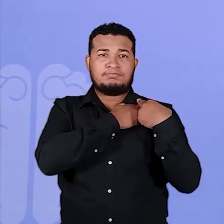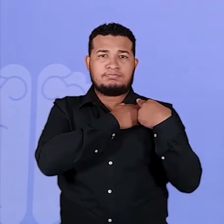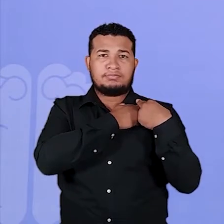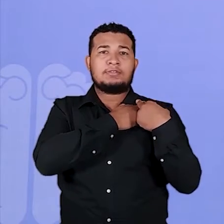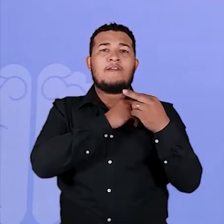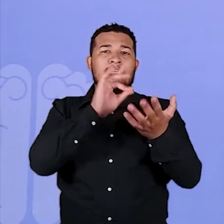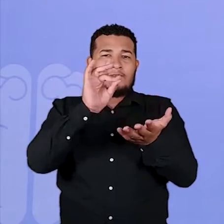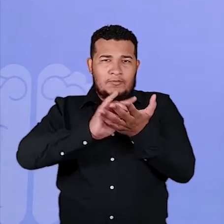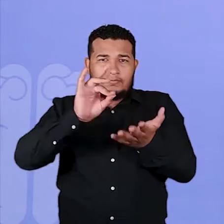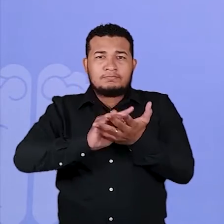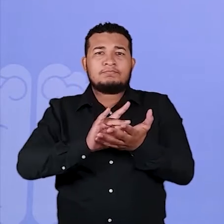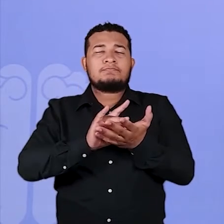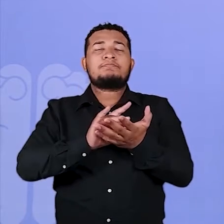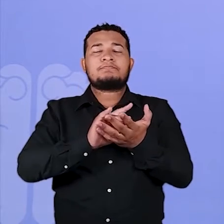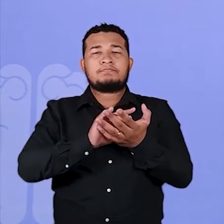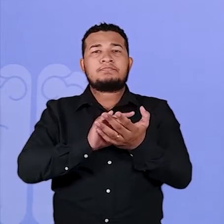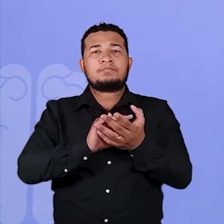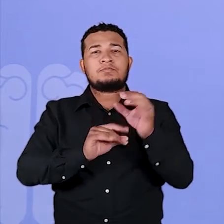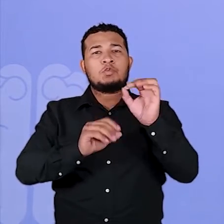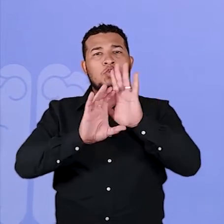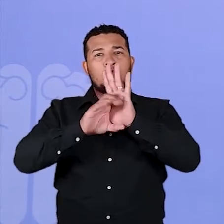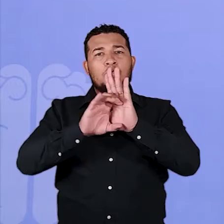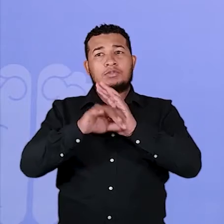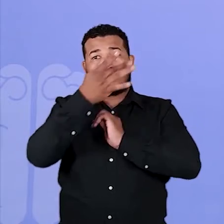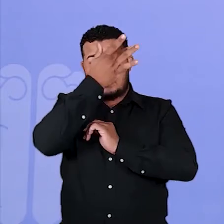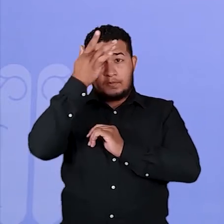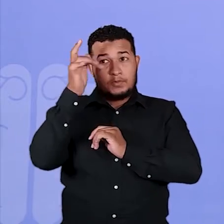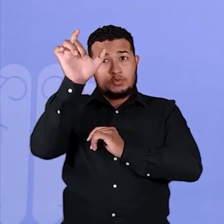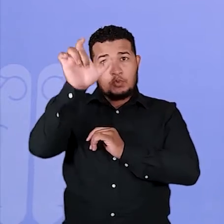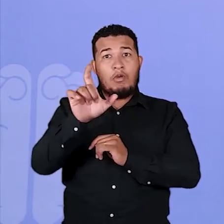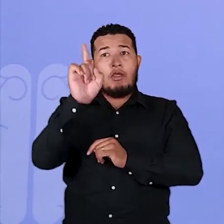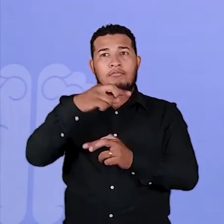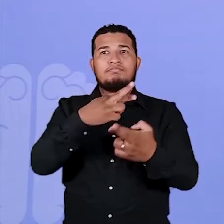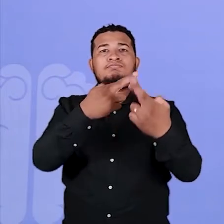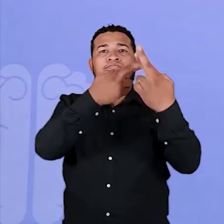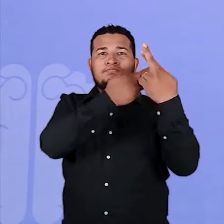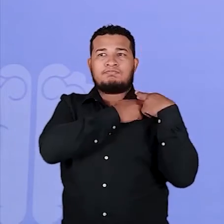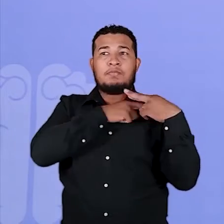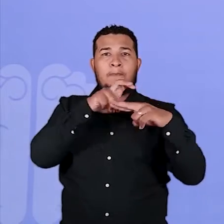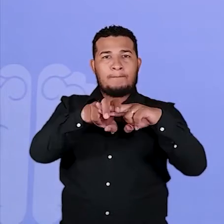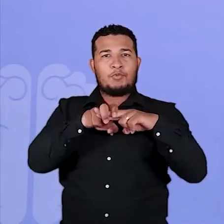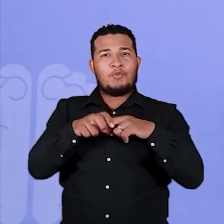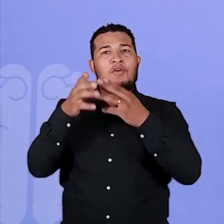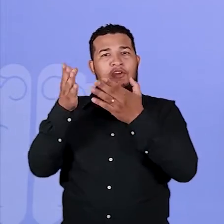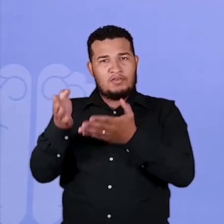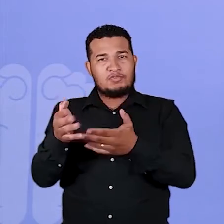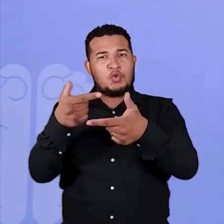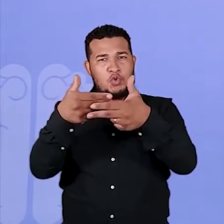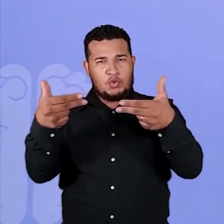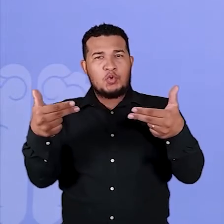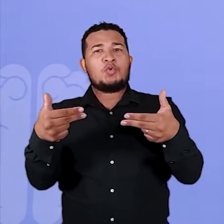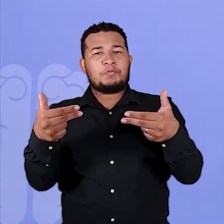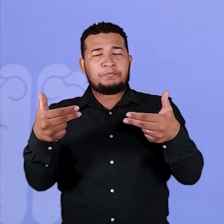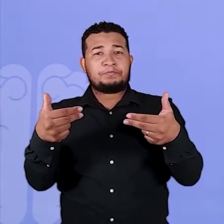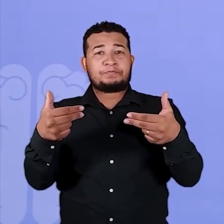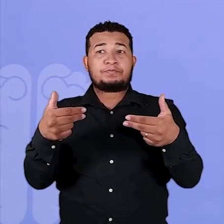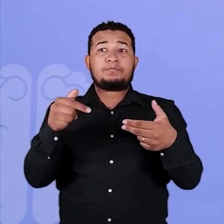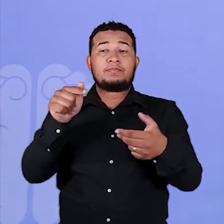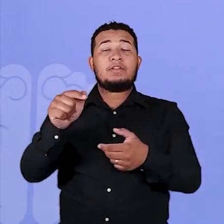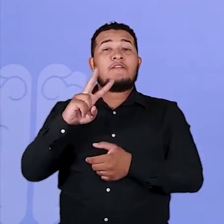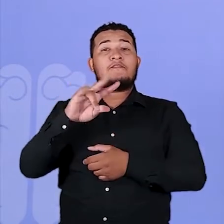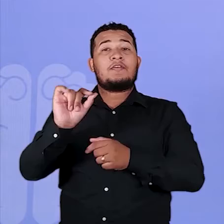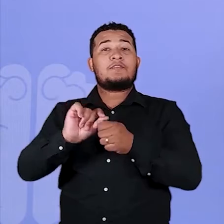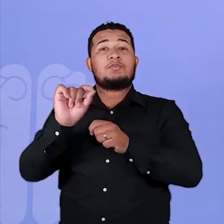responsabilidade, essa ideia de que uma pessoa responde por algo, de que ela é responsável por